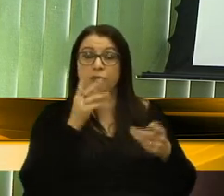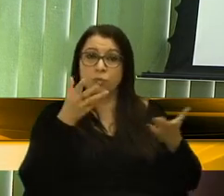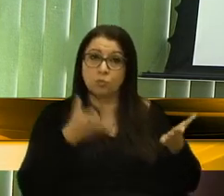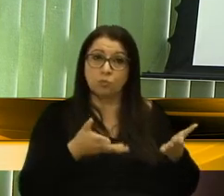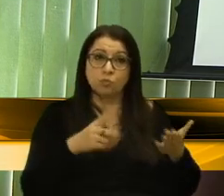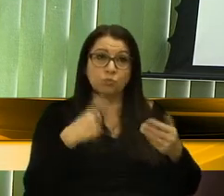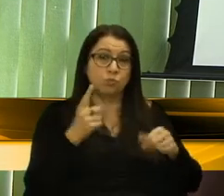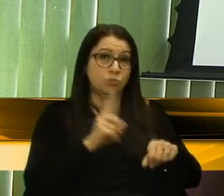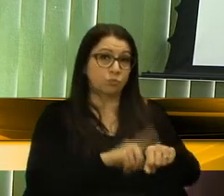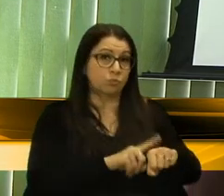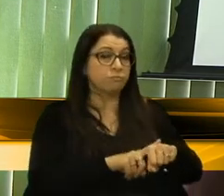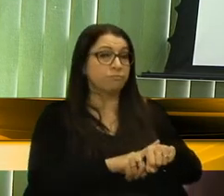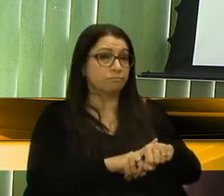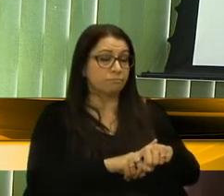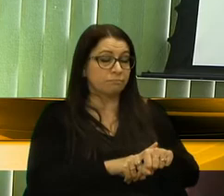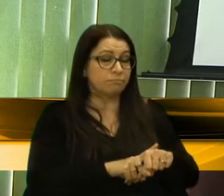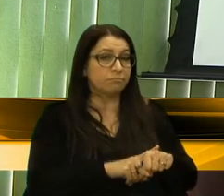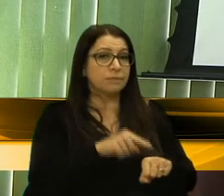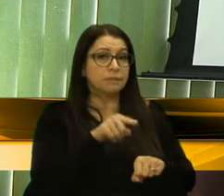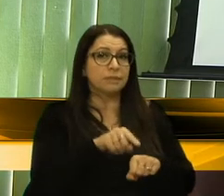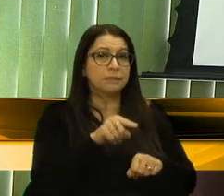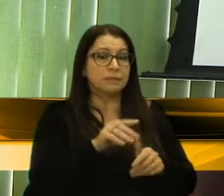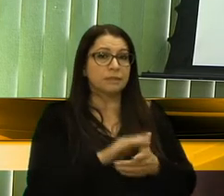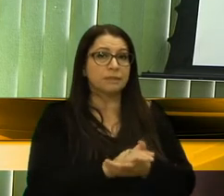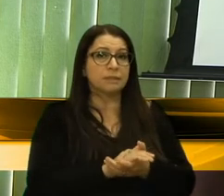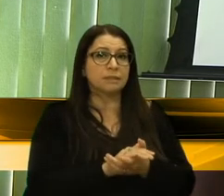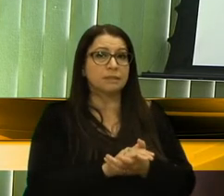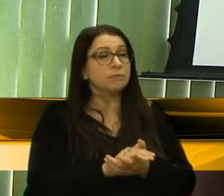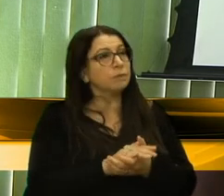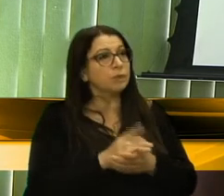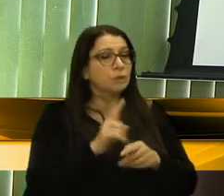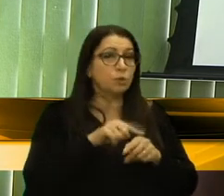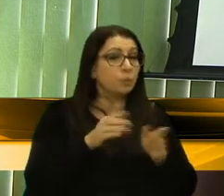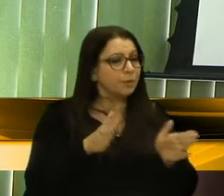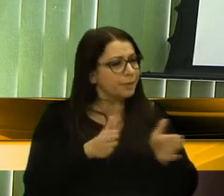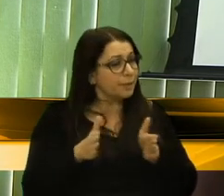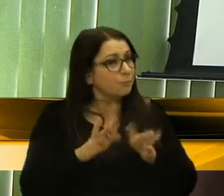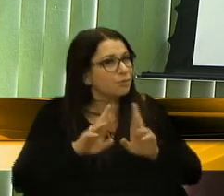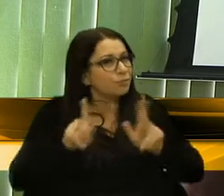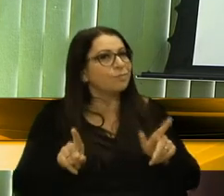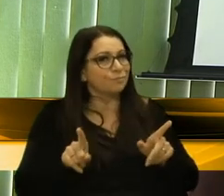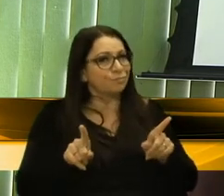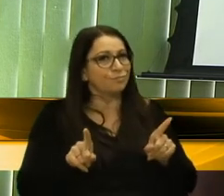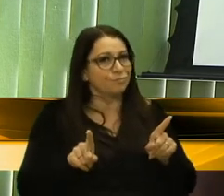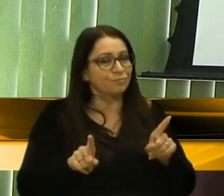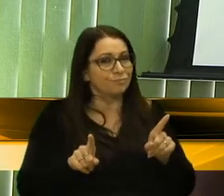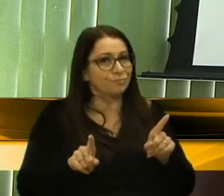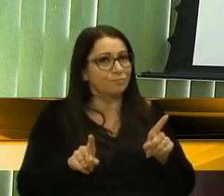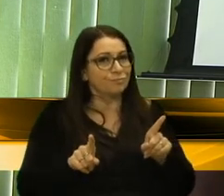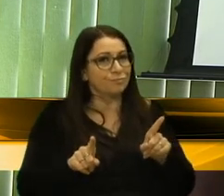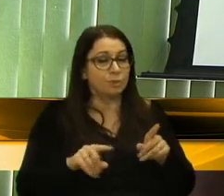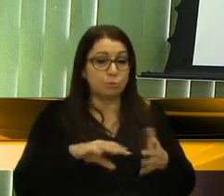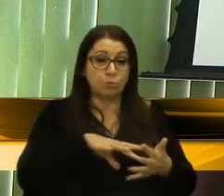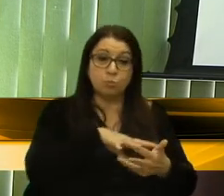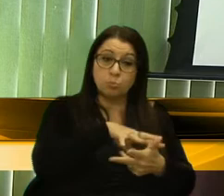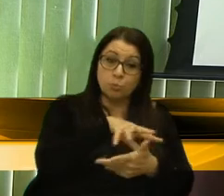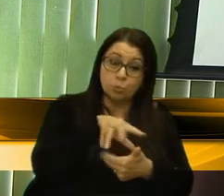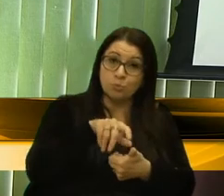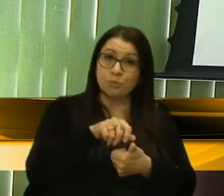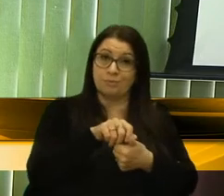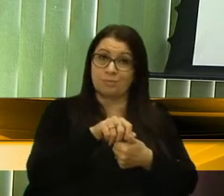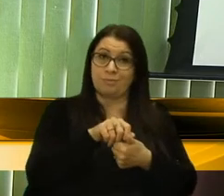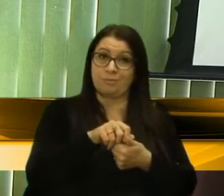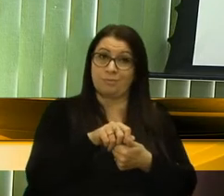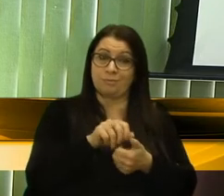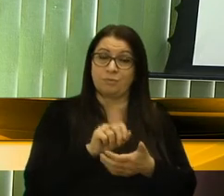outro momento, mesmo sendo um período atípico, assim, para o mundo,